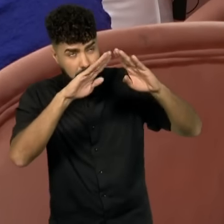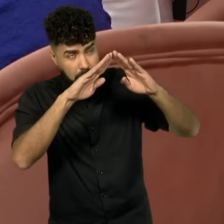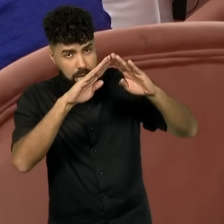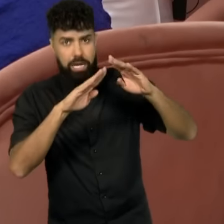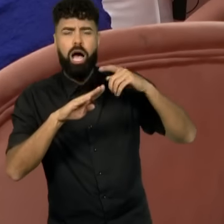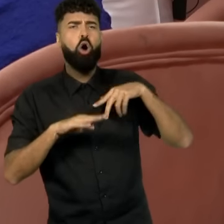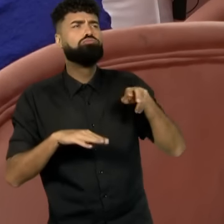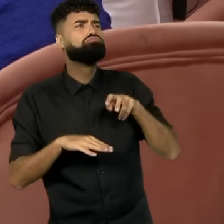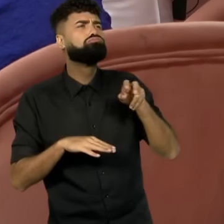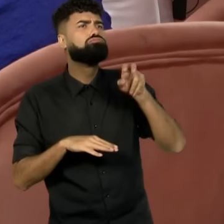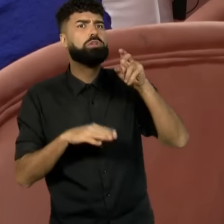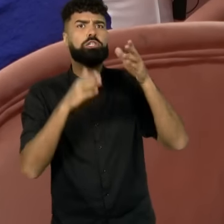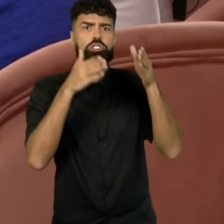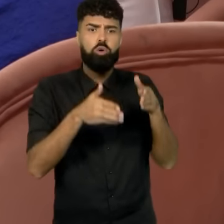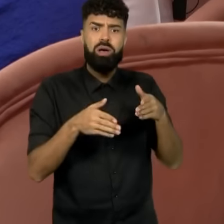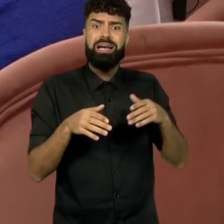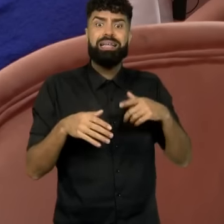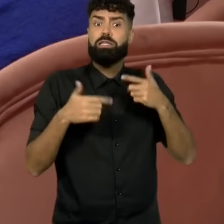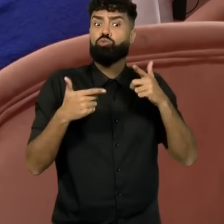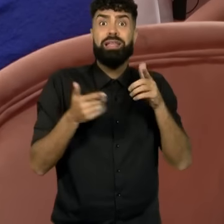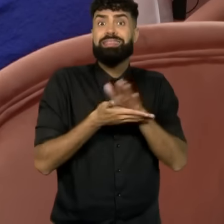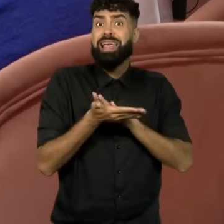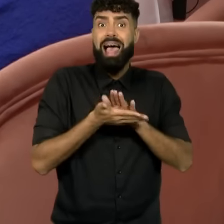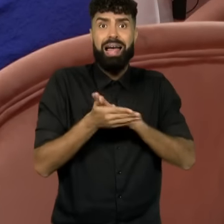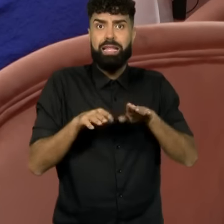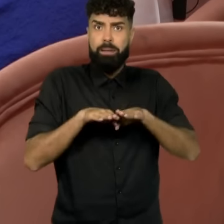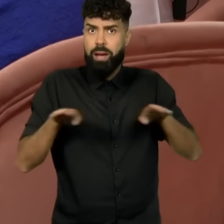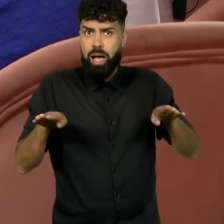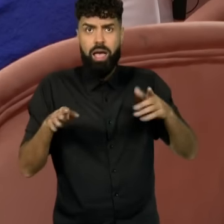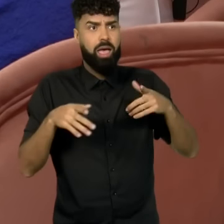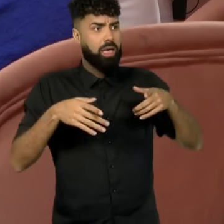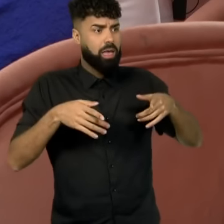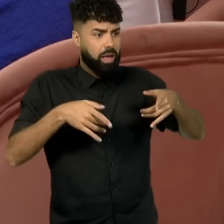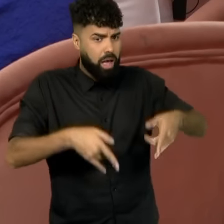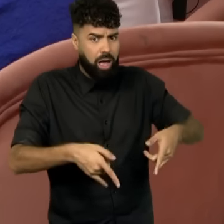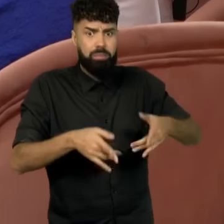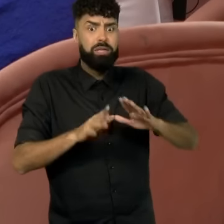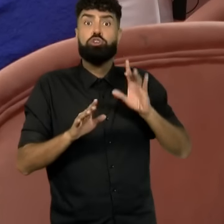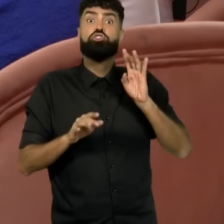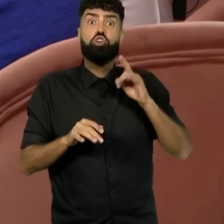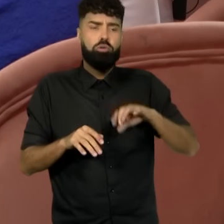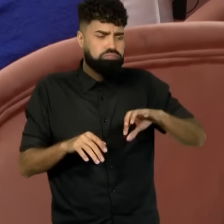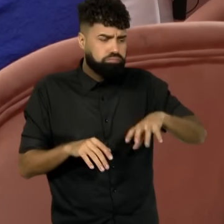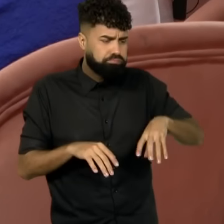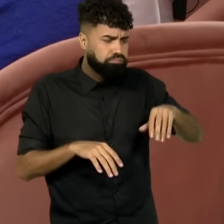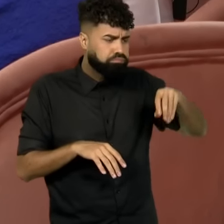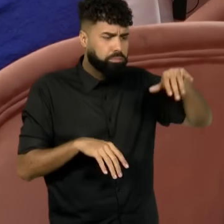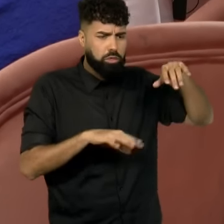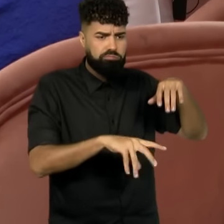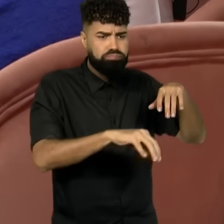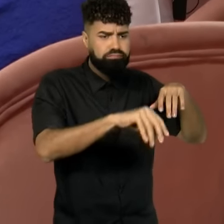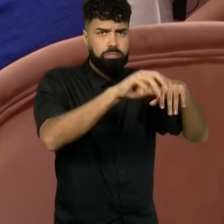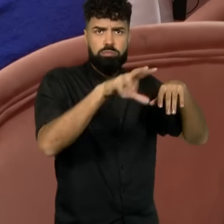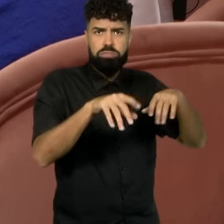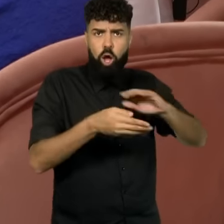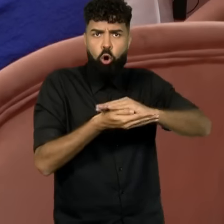porque não havia nada dentro do casebre. Não tinha nada, nada, né? Nada, apenas montinhos de conchas. As conchas que ela catava pelas